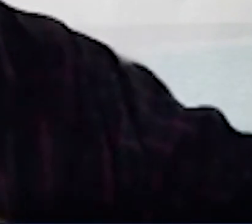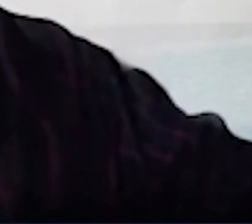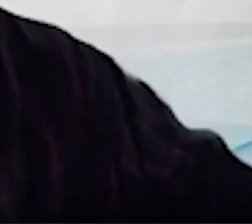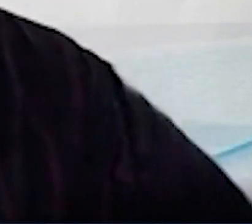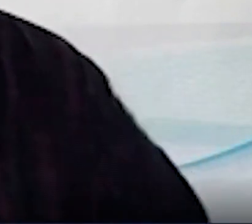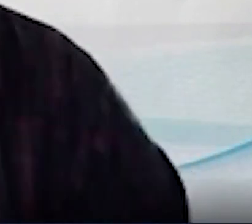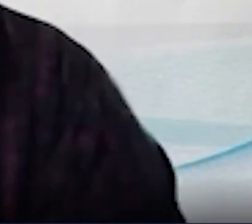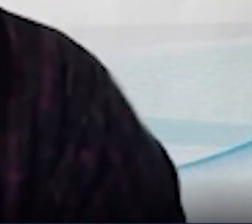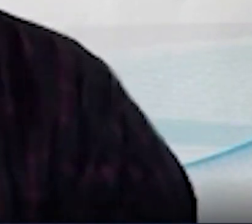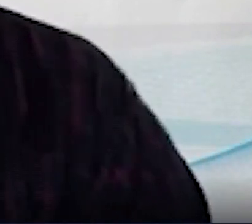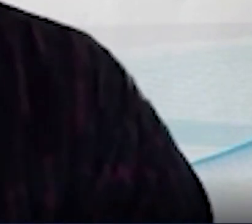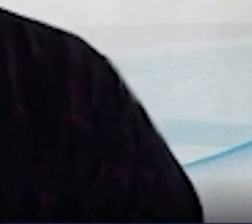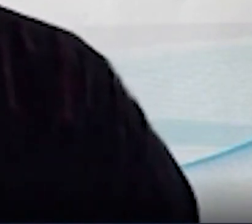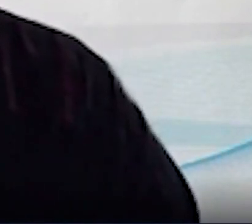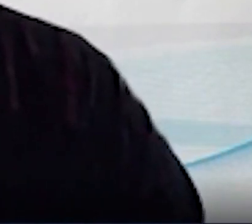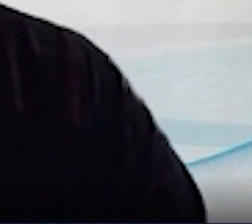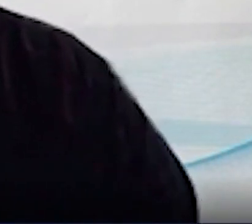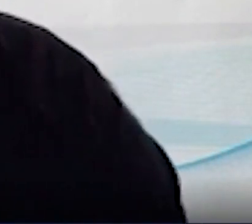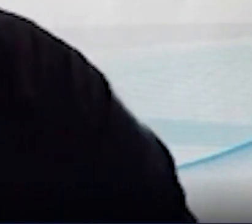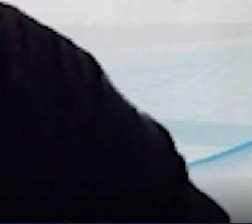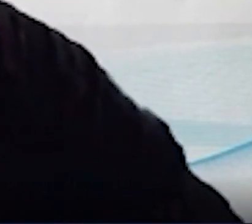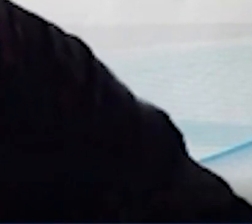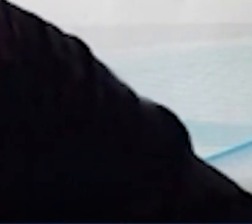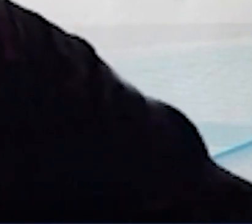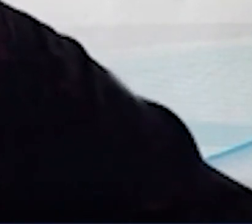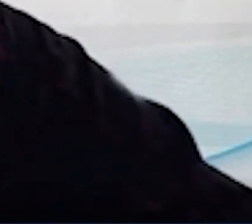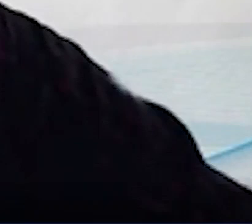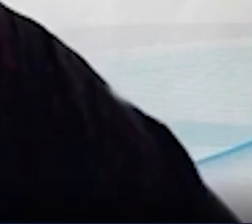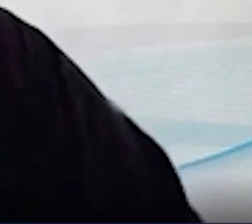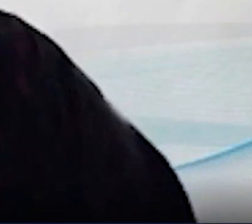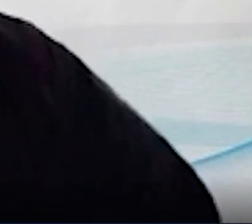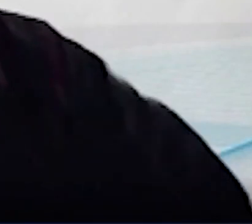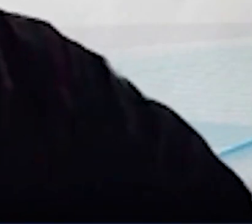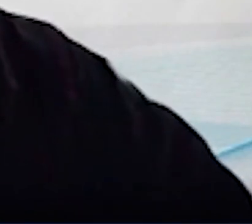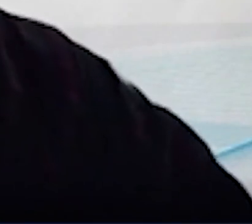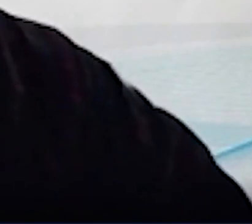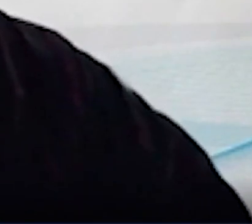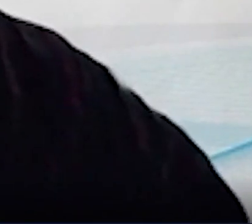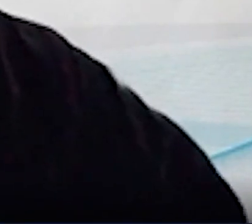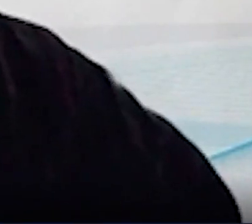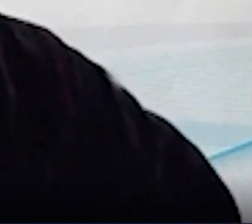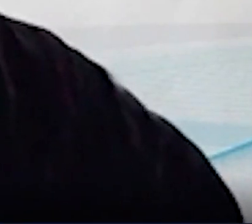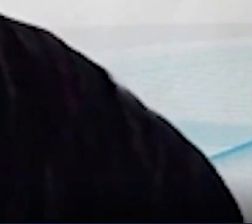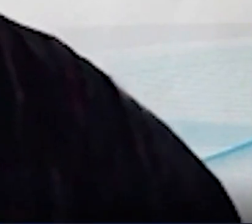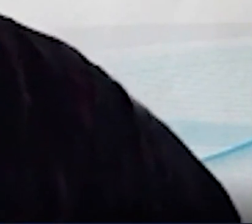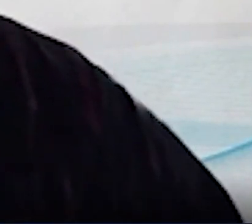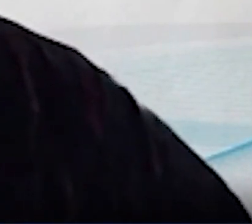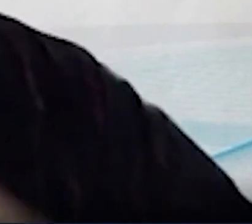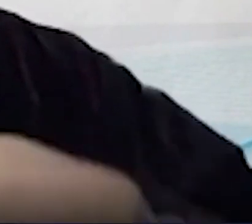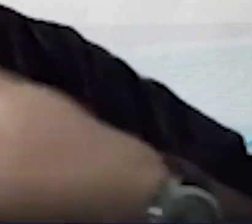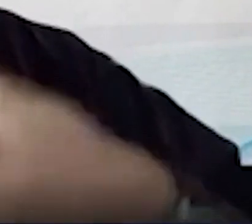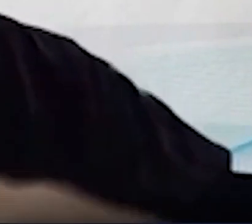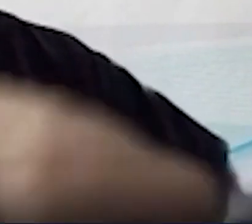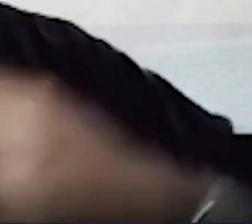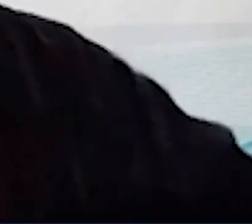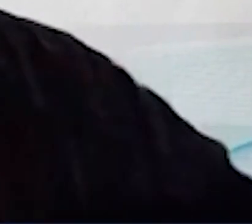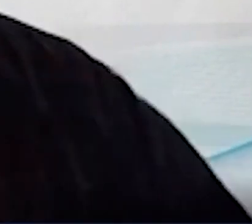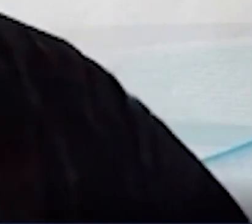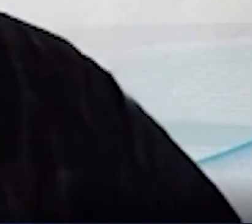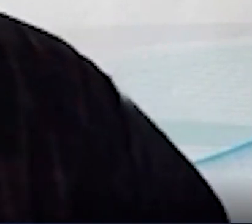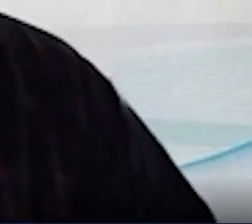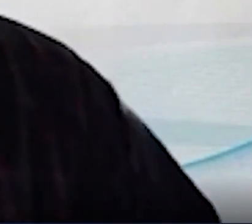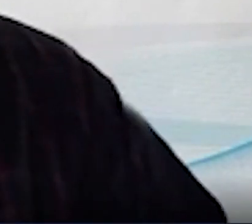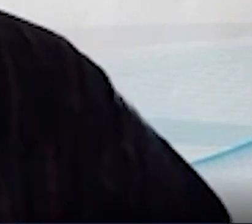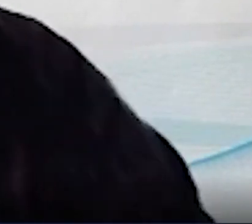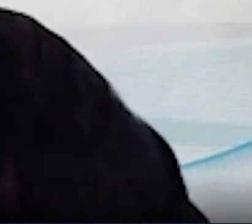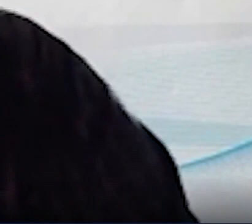Enfim, essa cor que eu não sei bem determinar qual é, mas é uma camisa com gola olímpica e uma